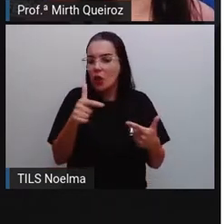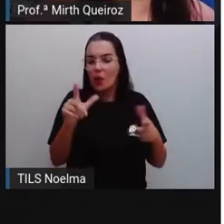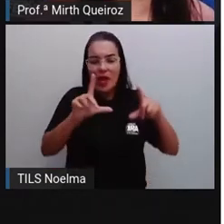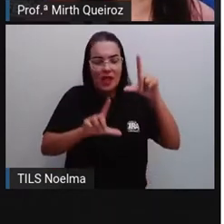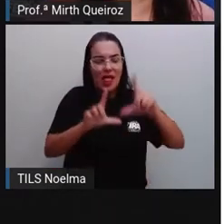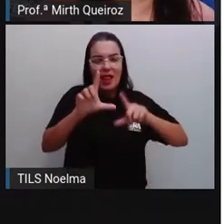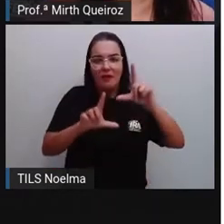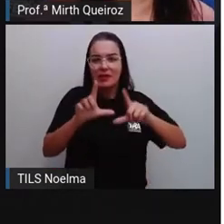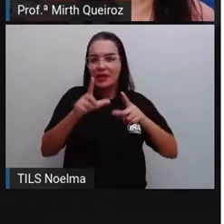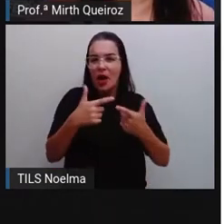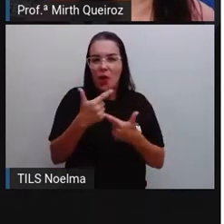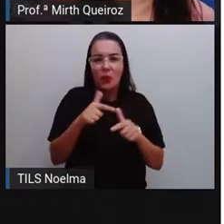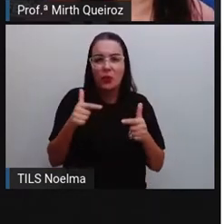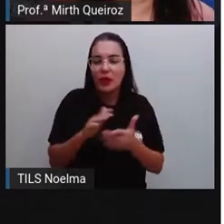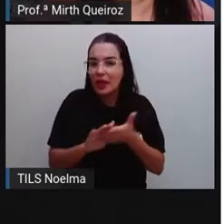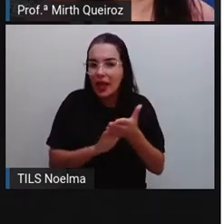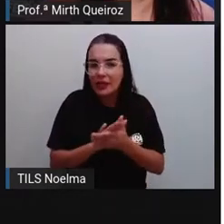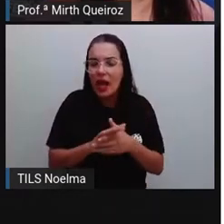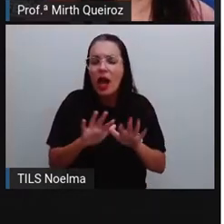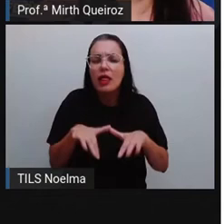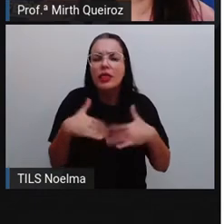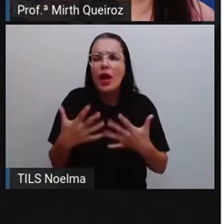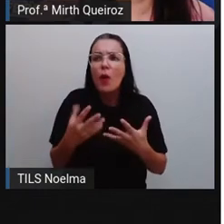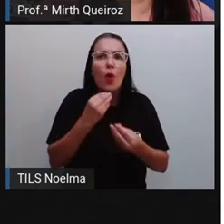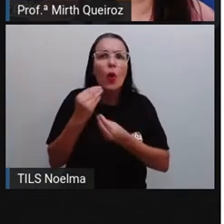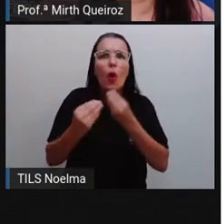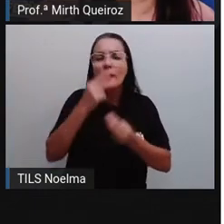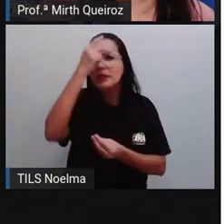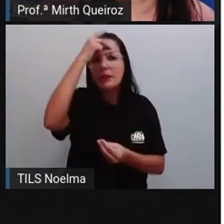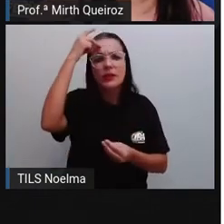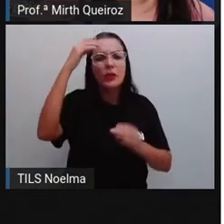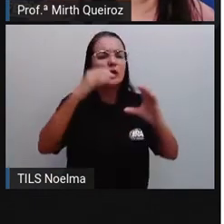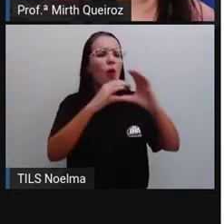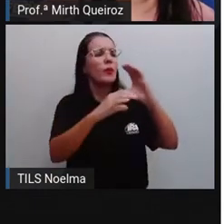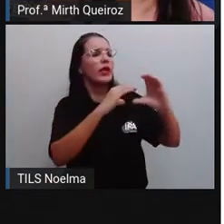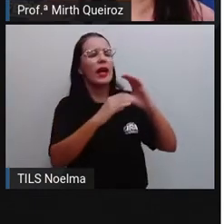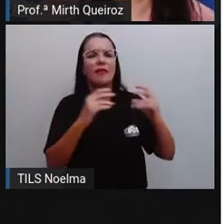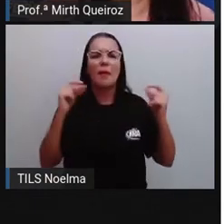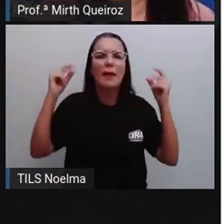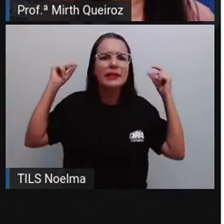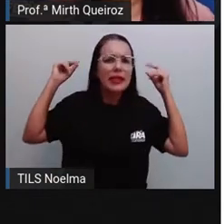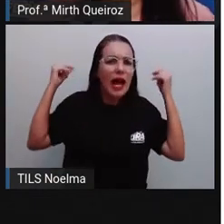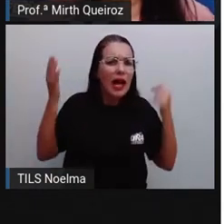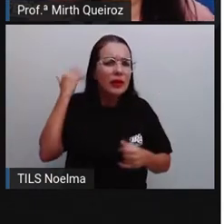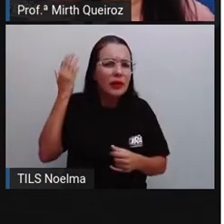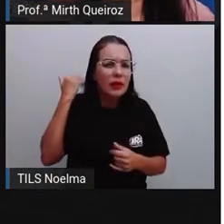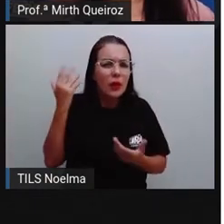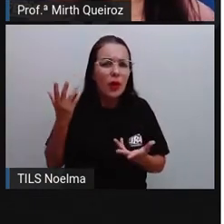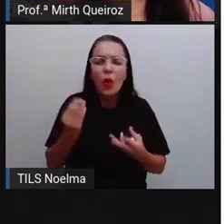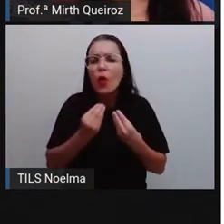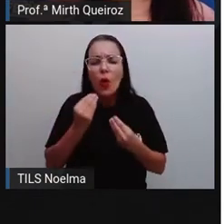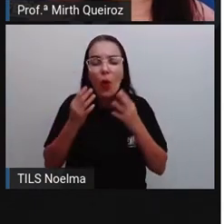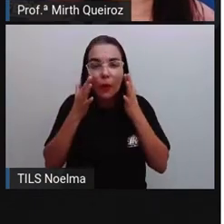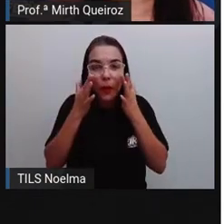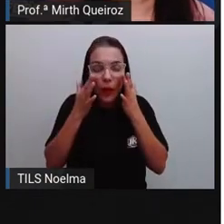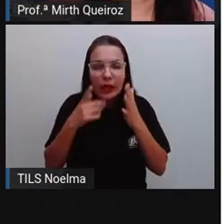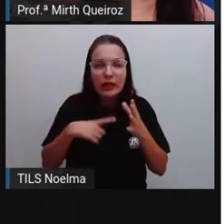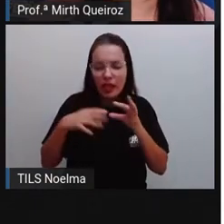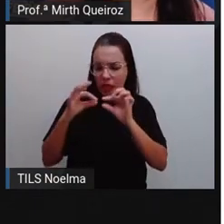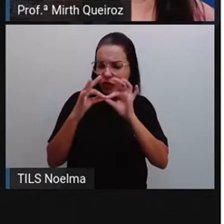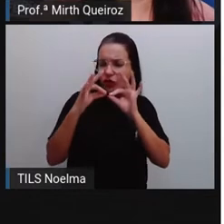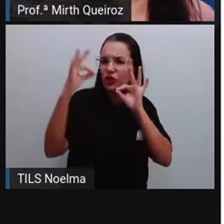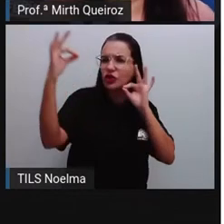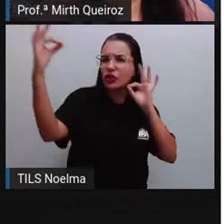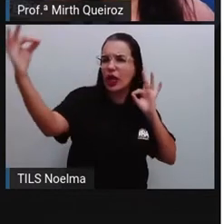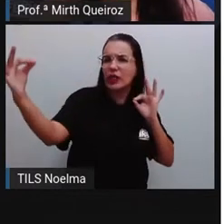Como é que essas pessoas se comunicavam, né? Será se havia comunicação a longa distância, a gente passou por um período